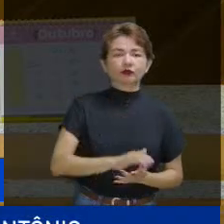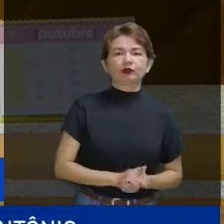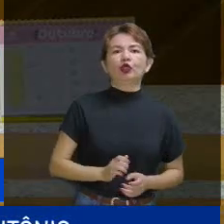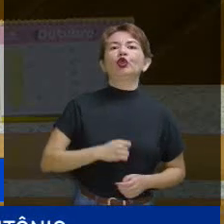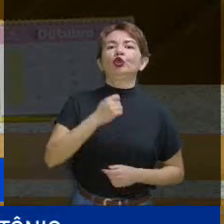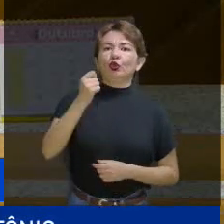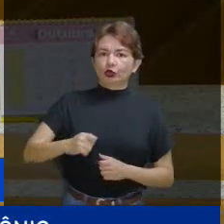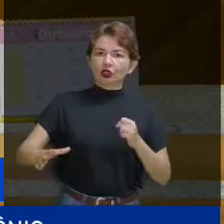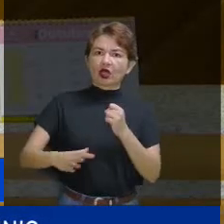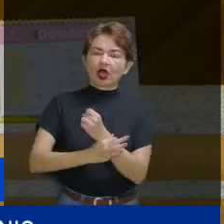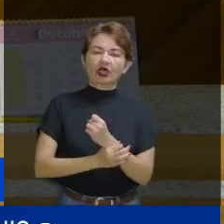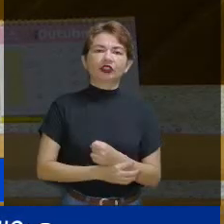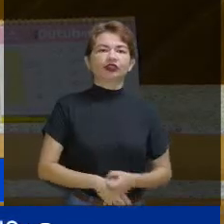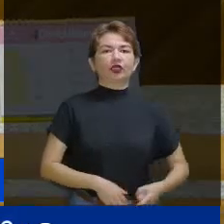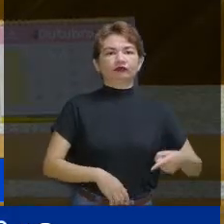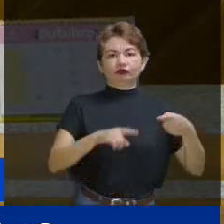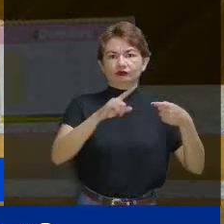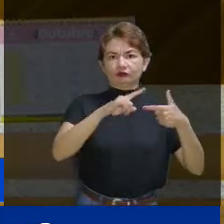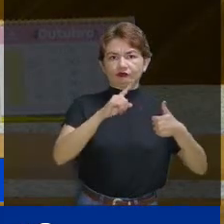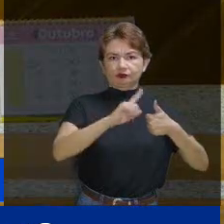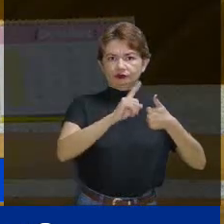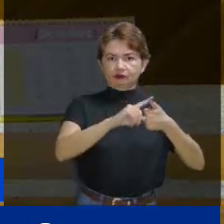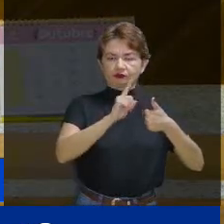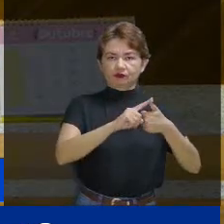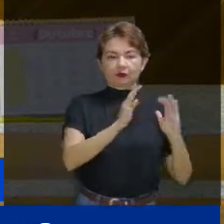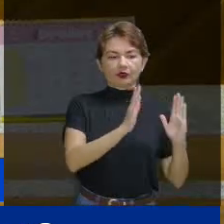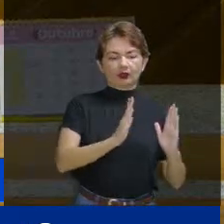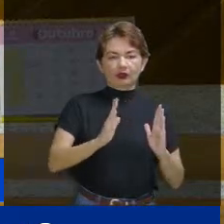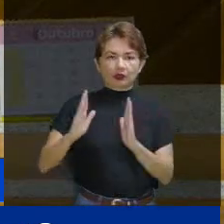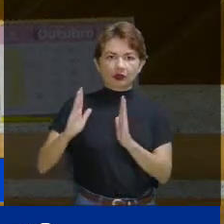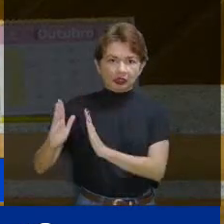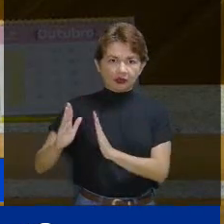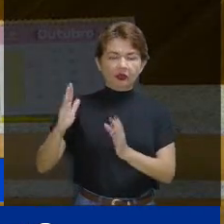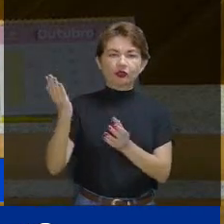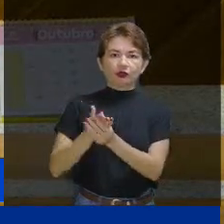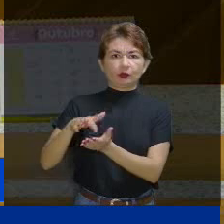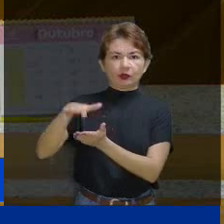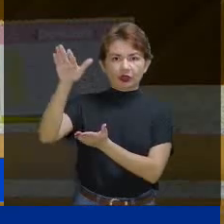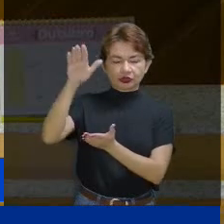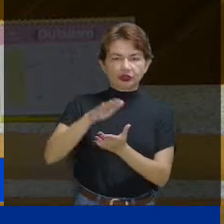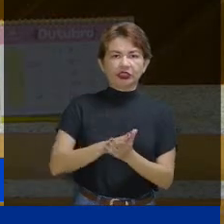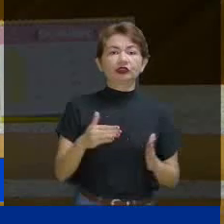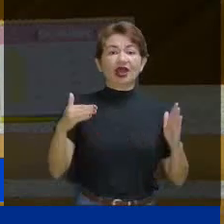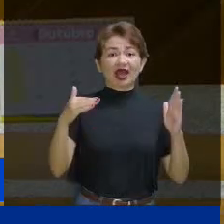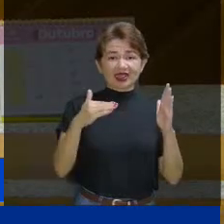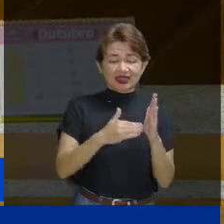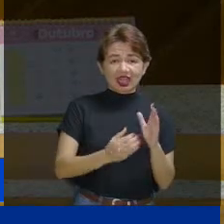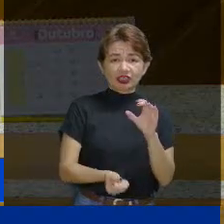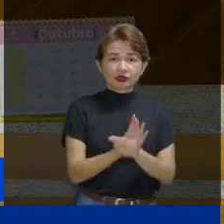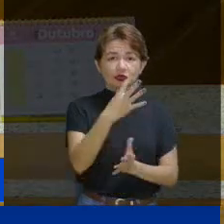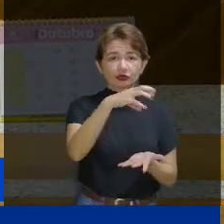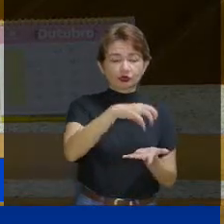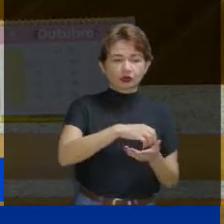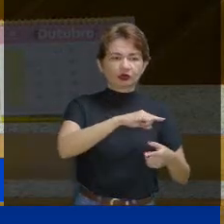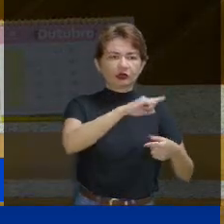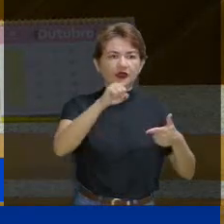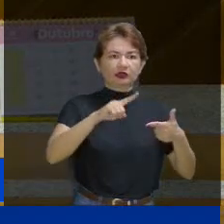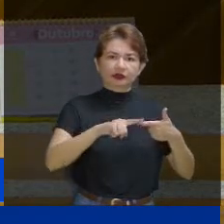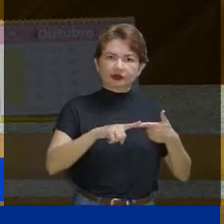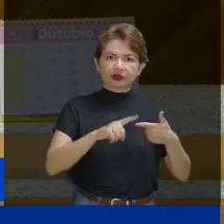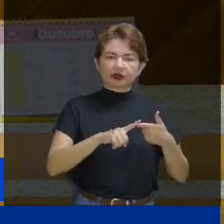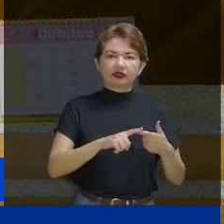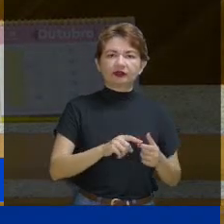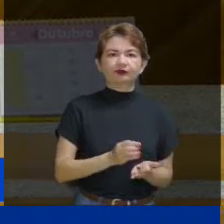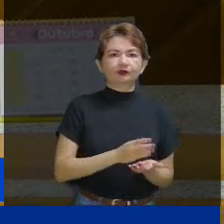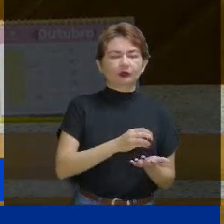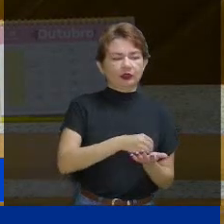das garantias. 1. A tramitação dos processos existentes nas zonas até a instalação dos núcleos. E 2. A